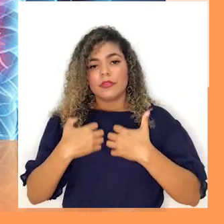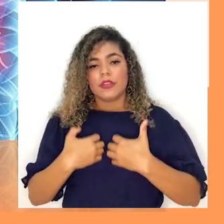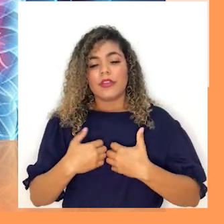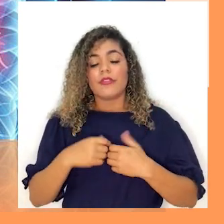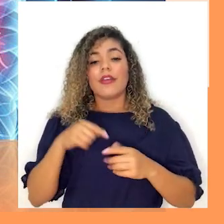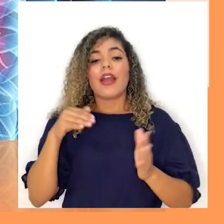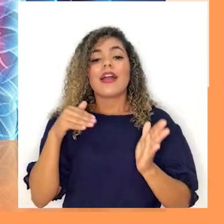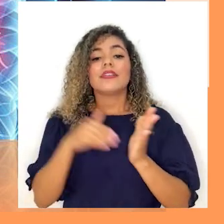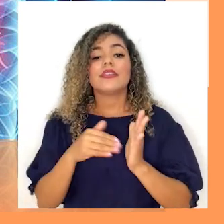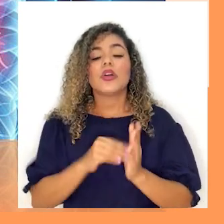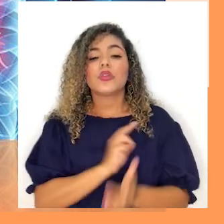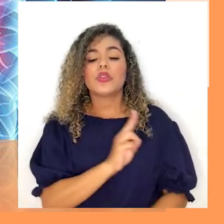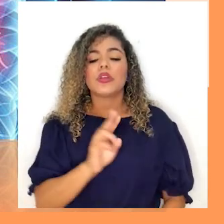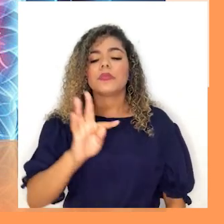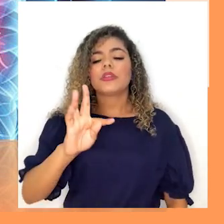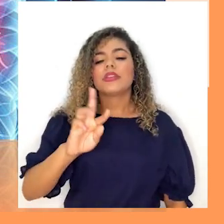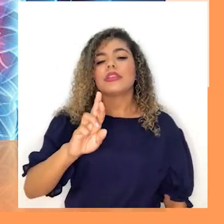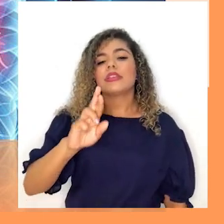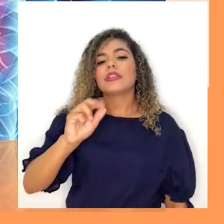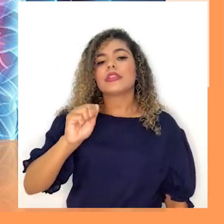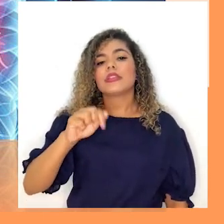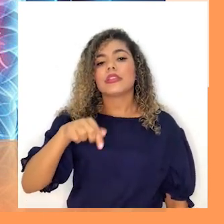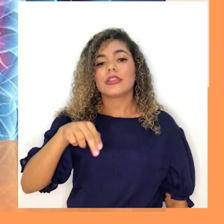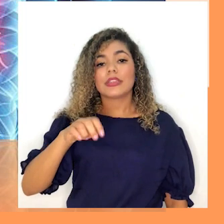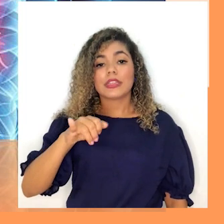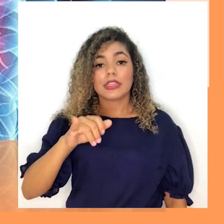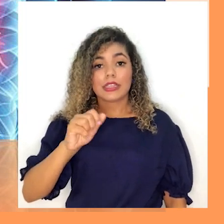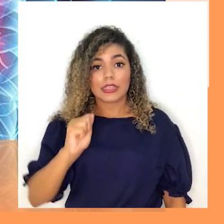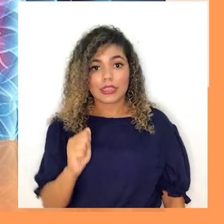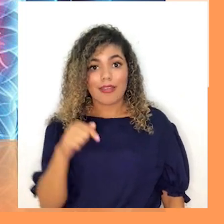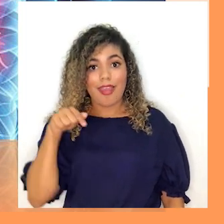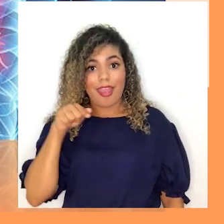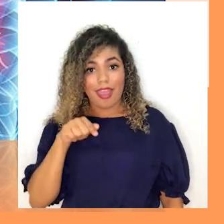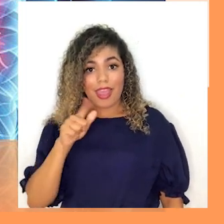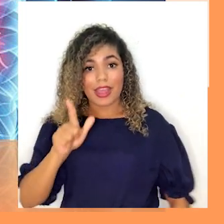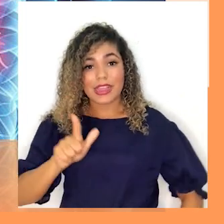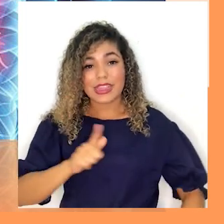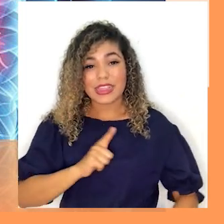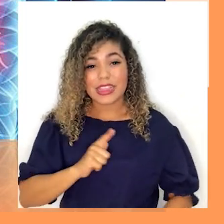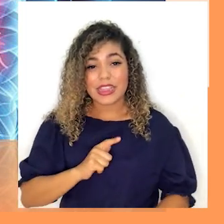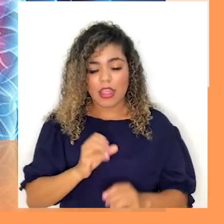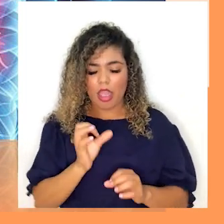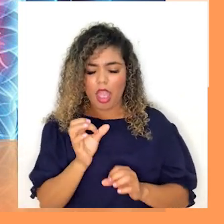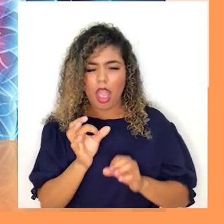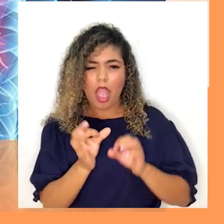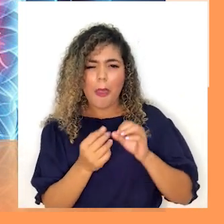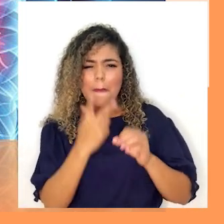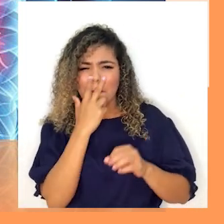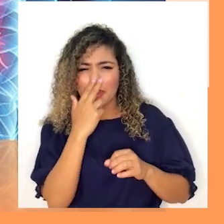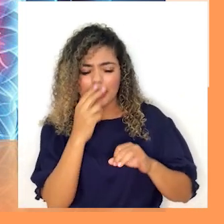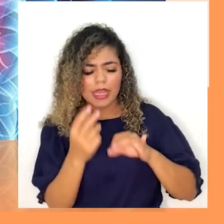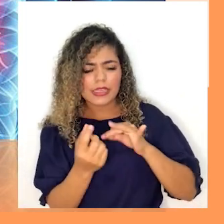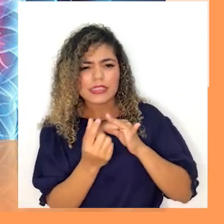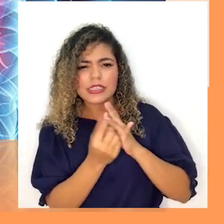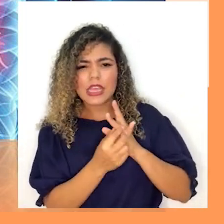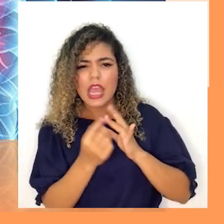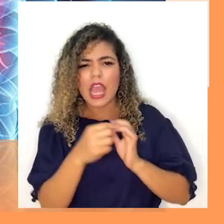A traqueia é um órgão que tem anéis de cartilagem. ela é feita de